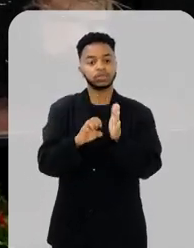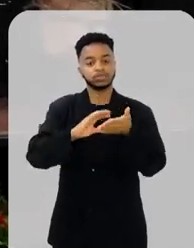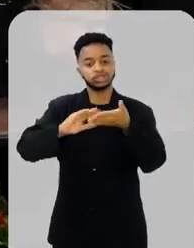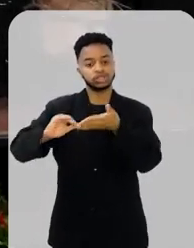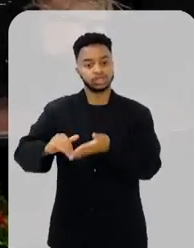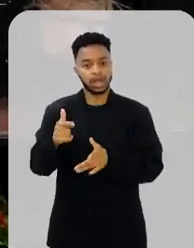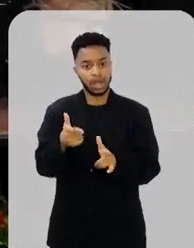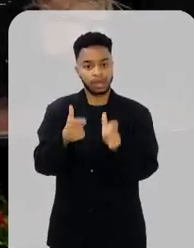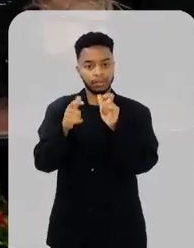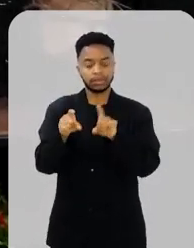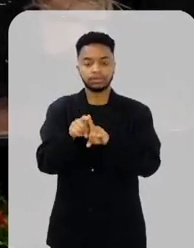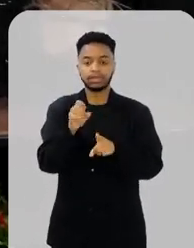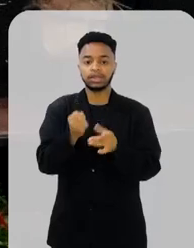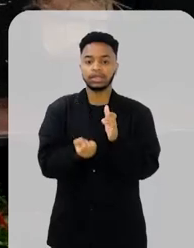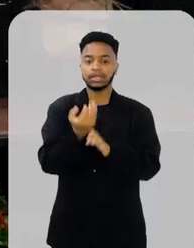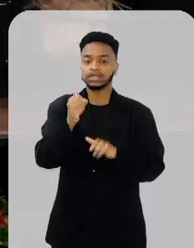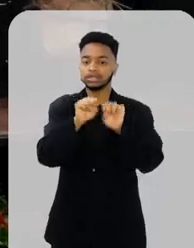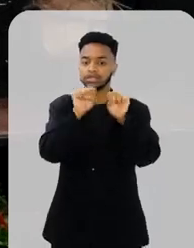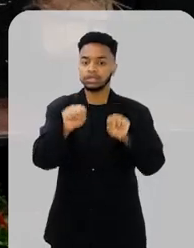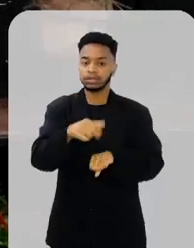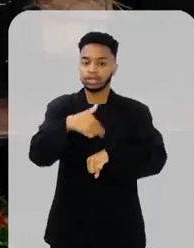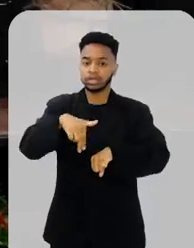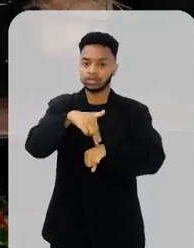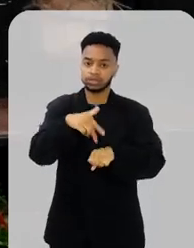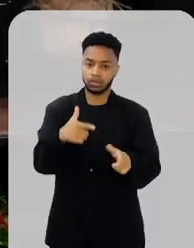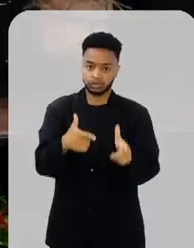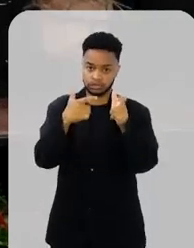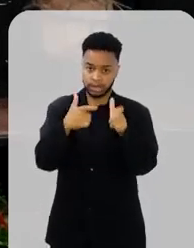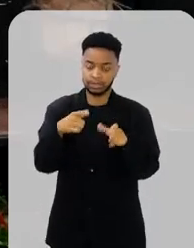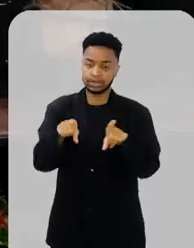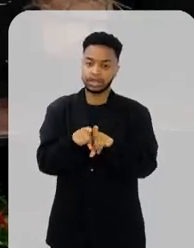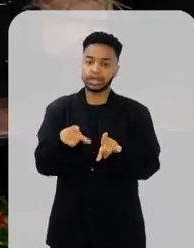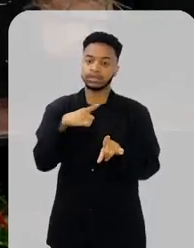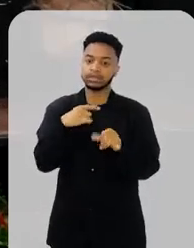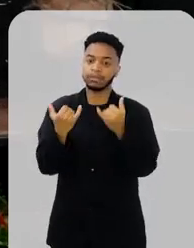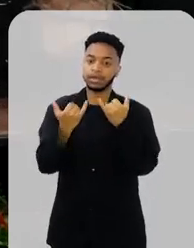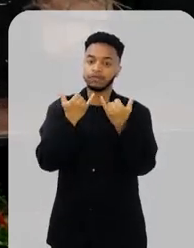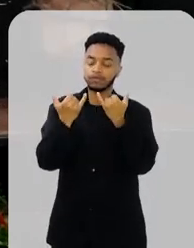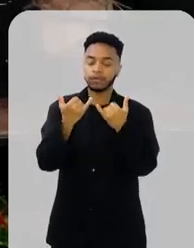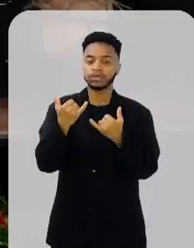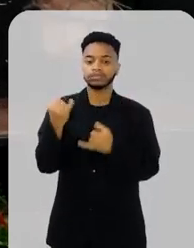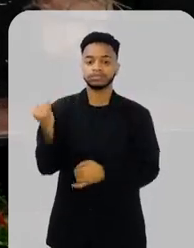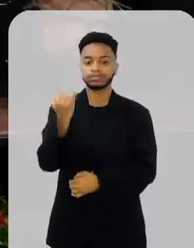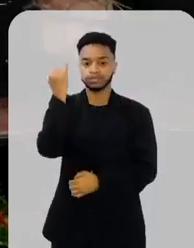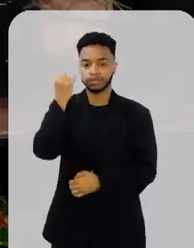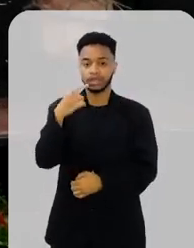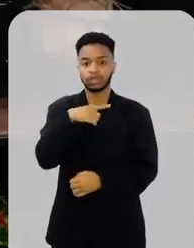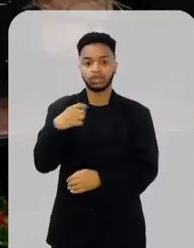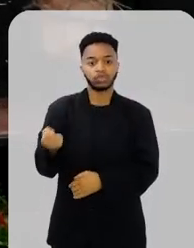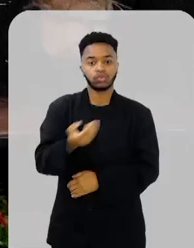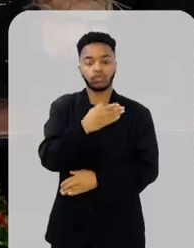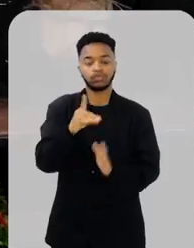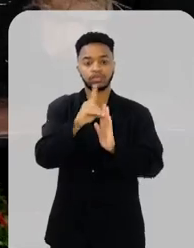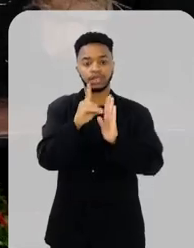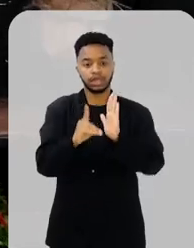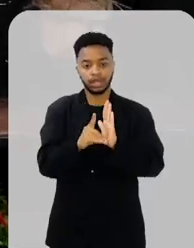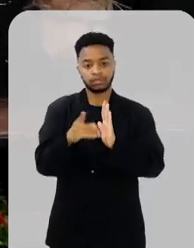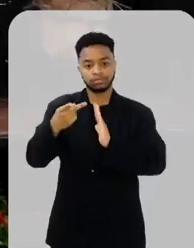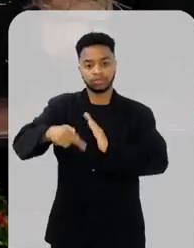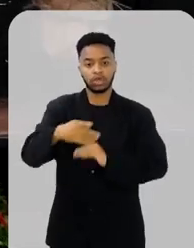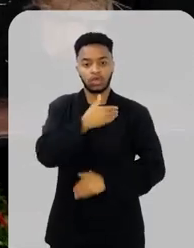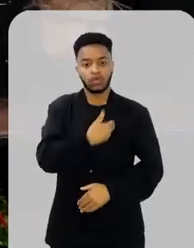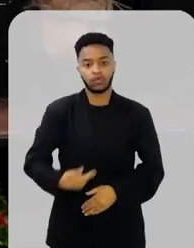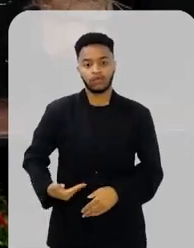e que institui, né, o Sistema Nacional de Armas. Uma notícia interessante, a partir do novo decreto do